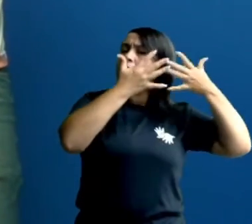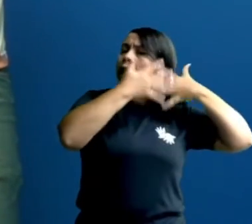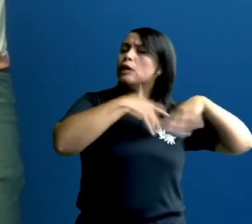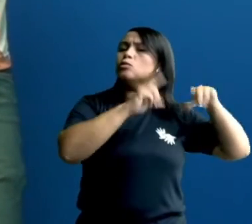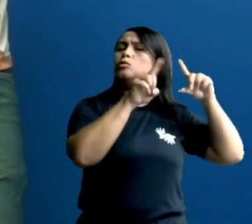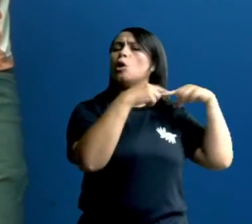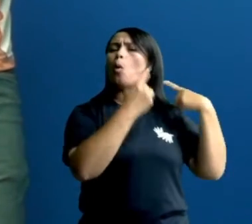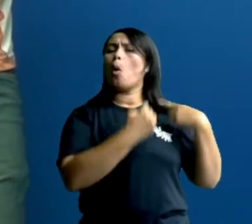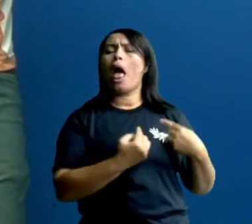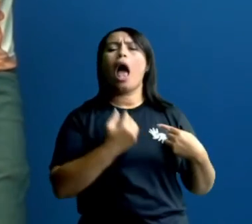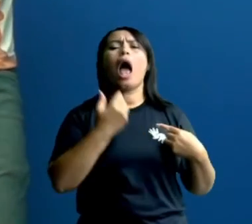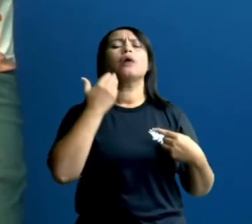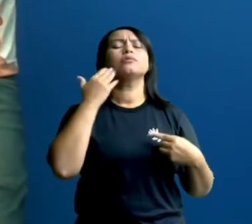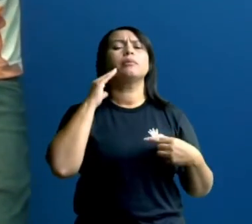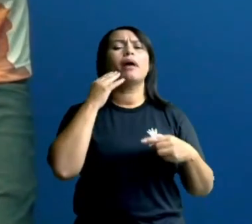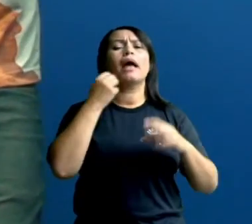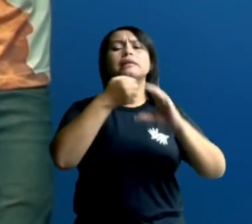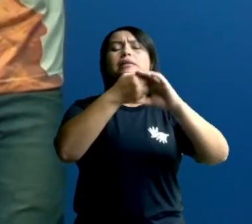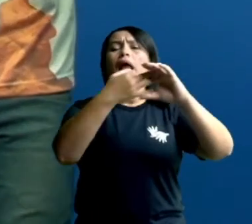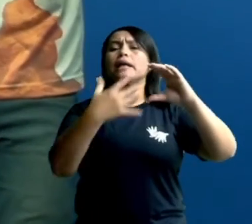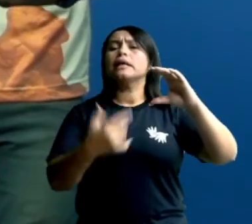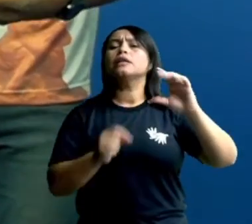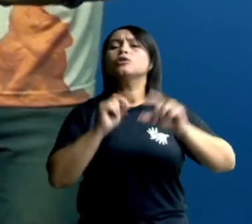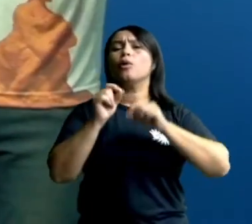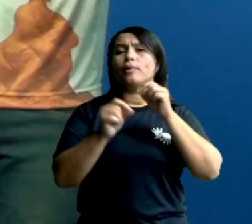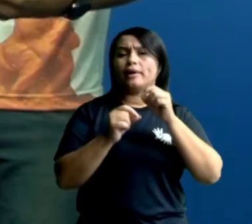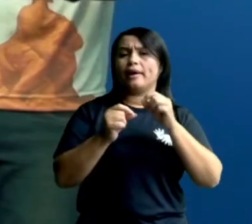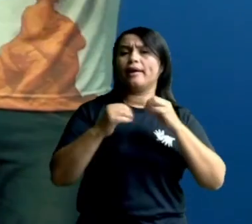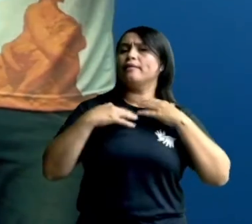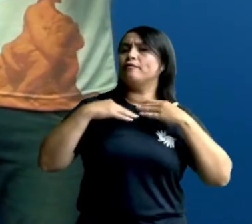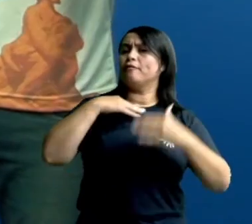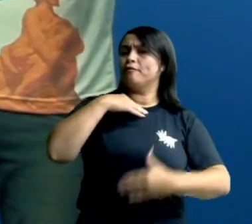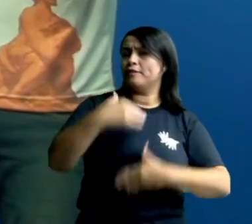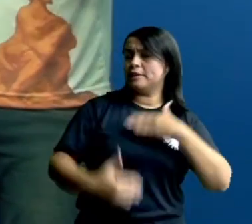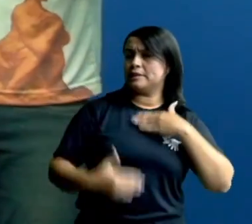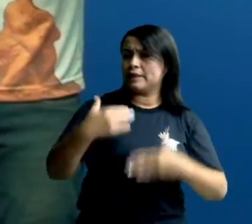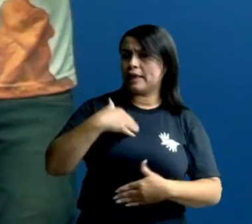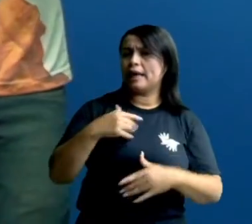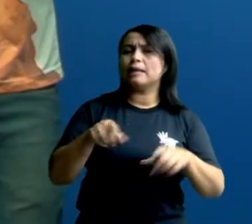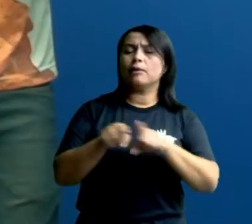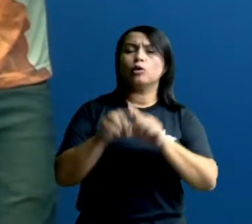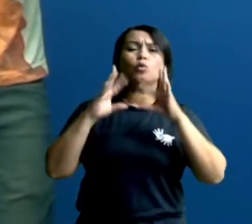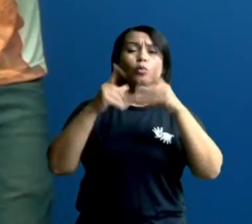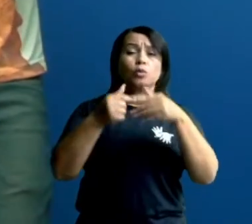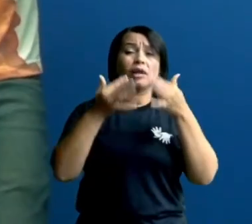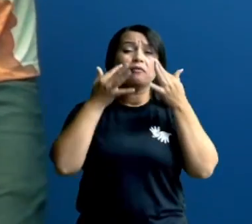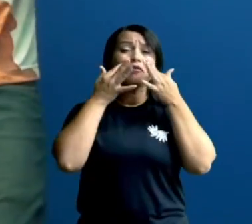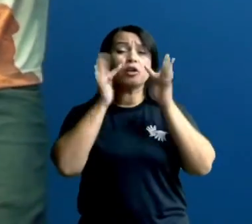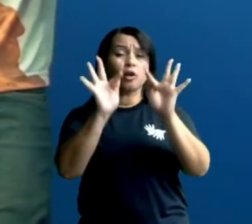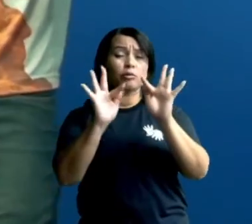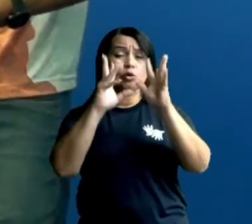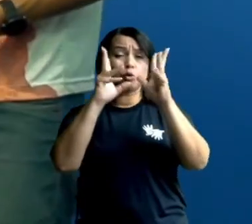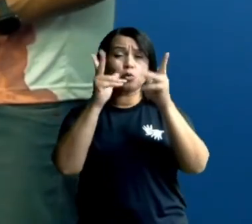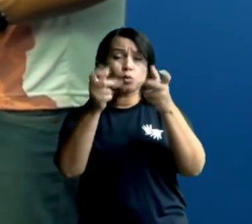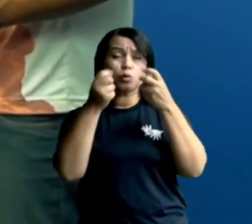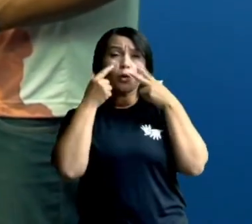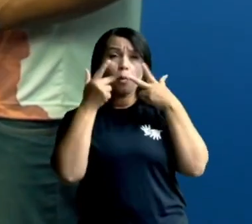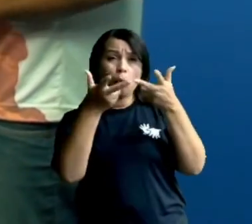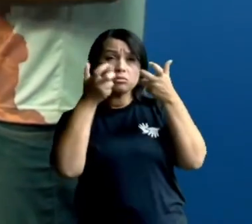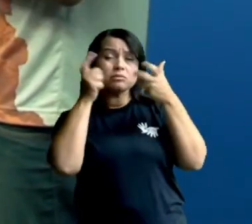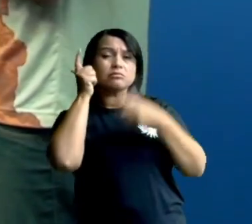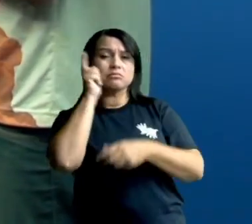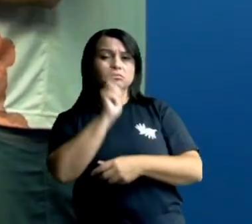certo? Todas essas características físicas estão relacionadas com o nosso fenótipo, aquilo que é visível, que nós conseguimos